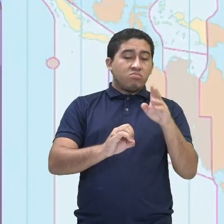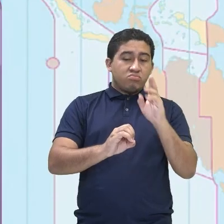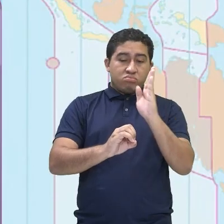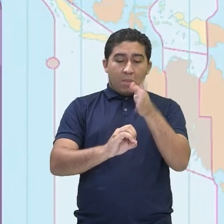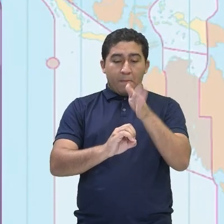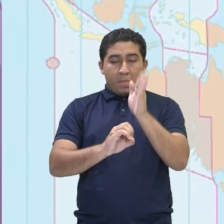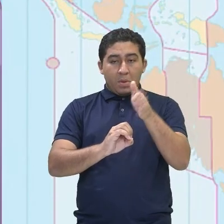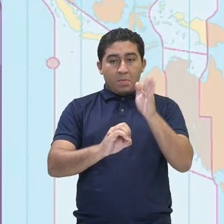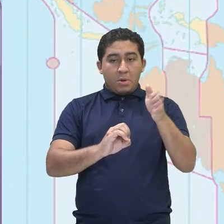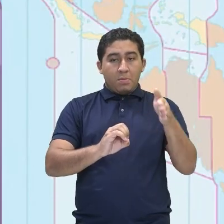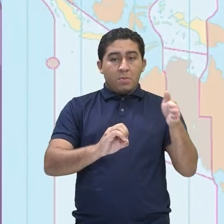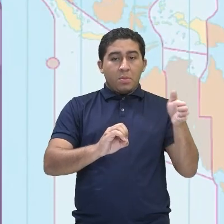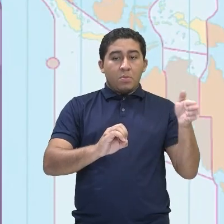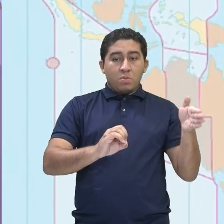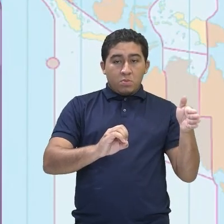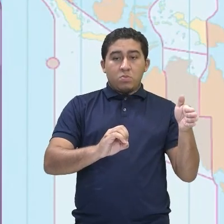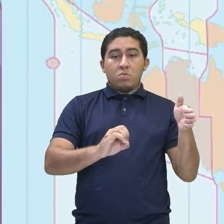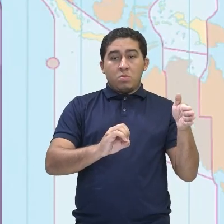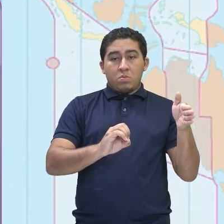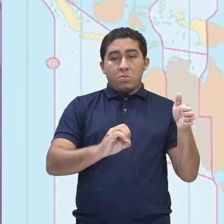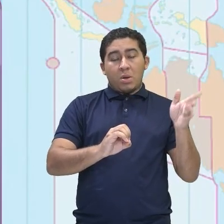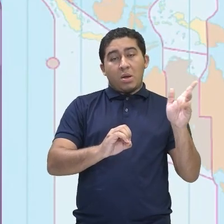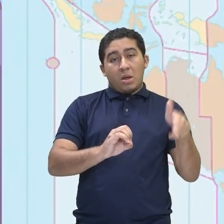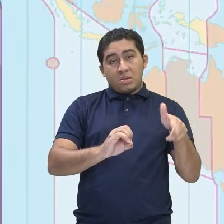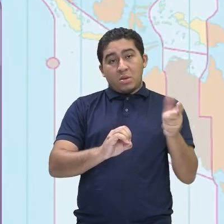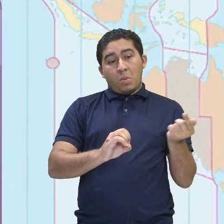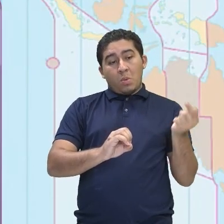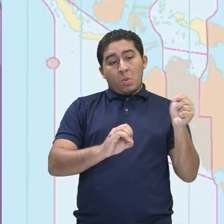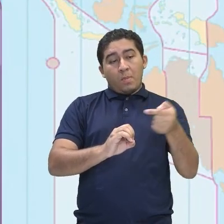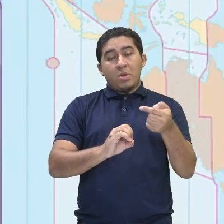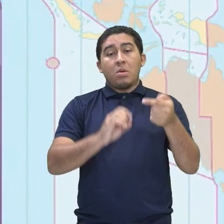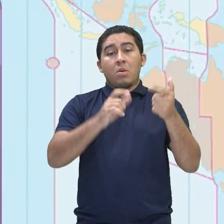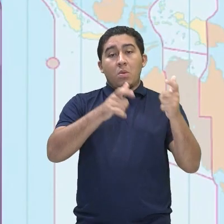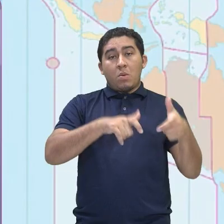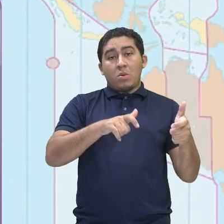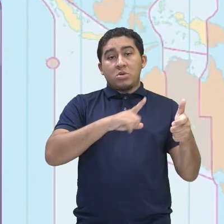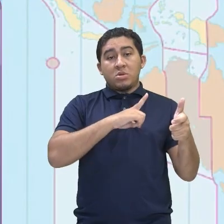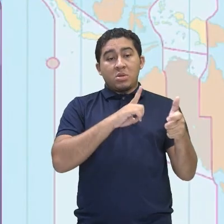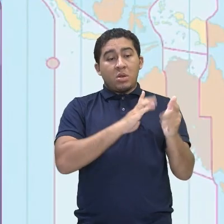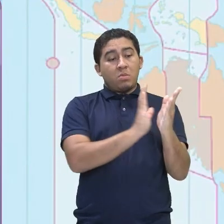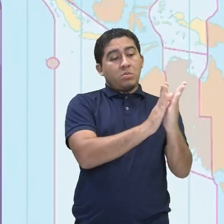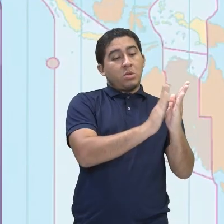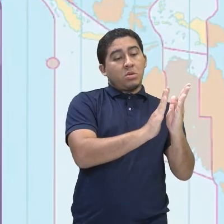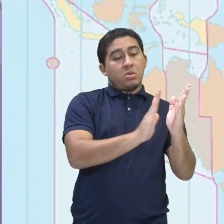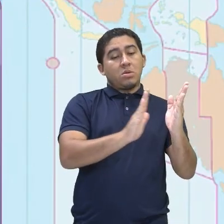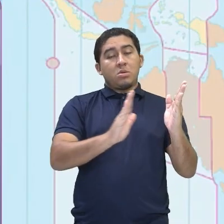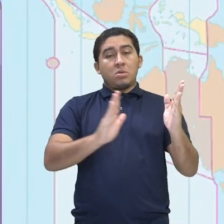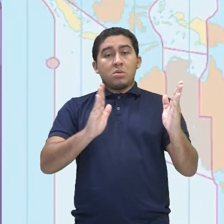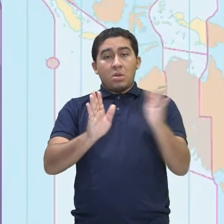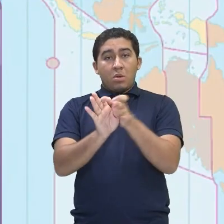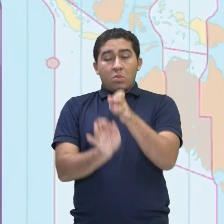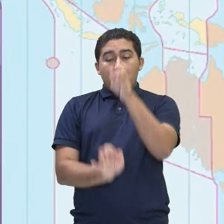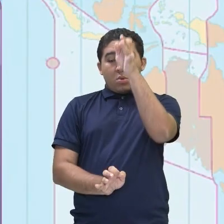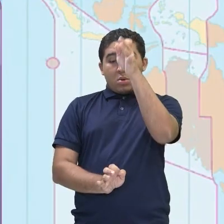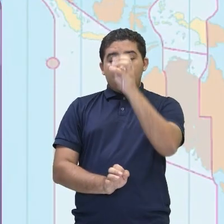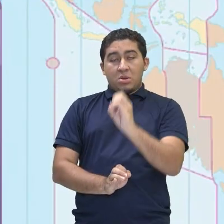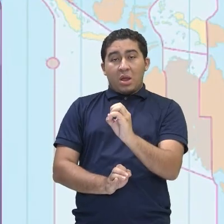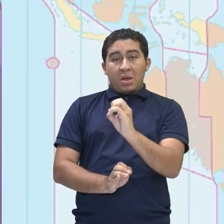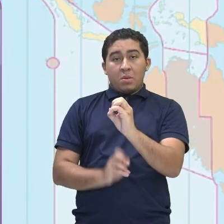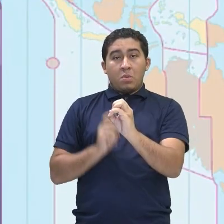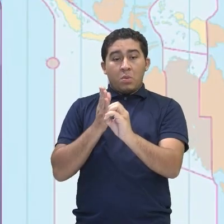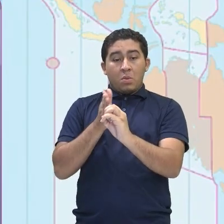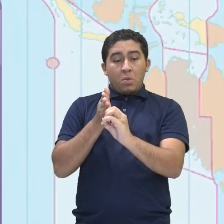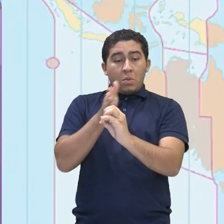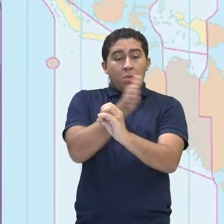uma dessas linhas que estão aí definidas, onde nós vamos ter esses limites de um meridiano para o outro, nós